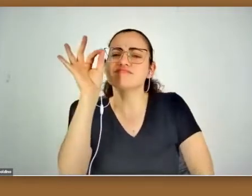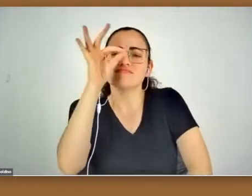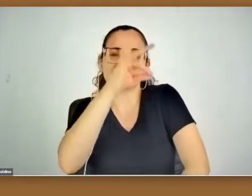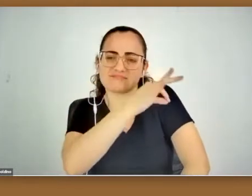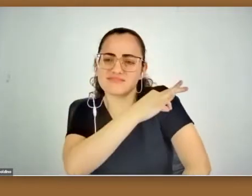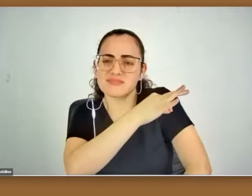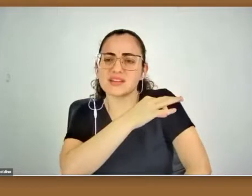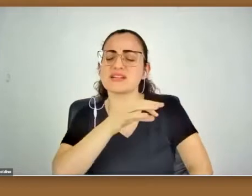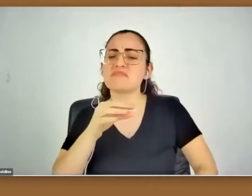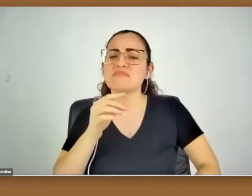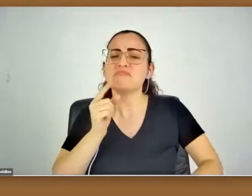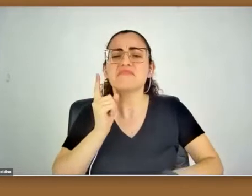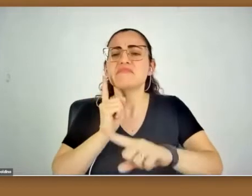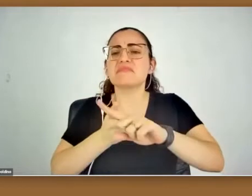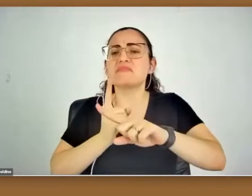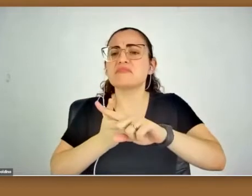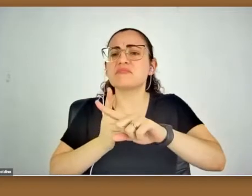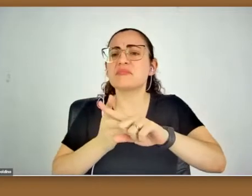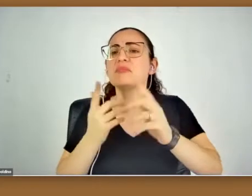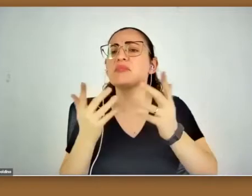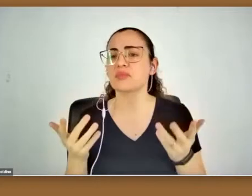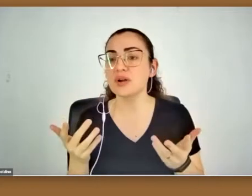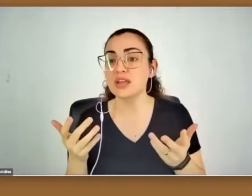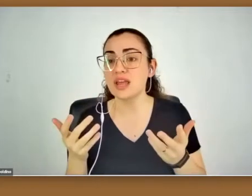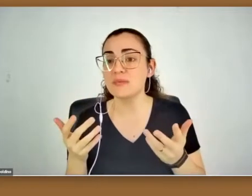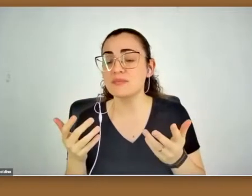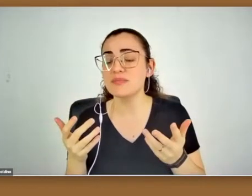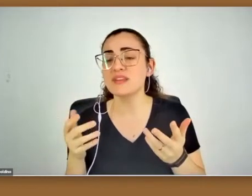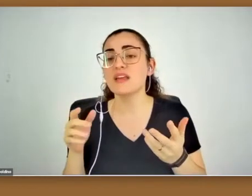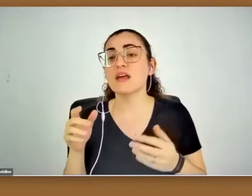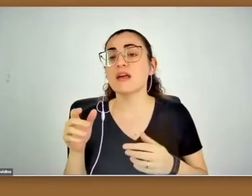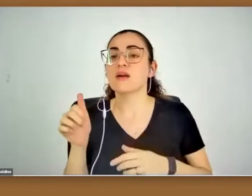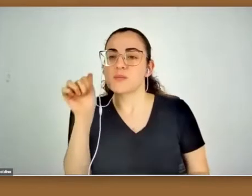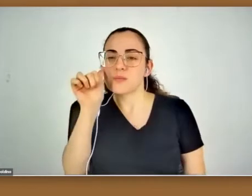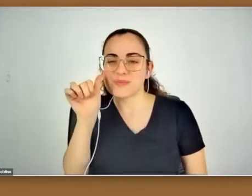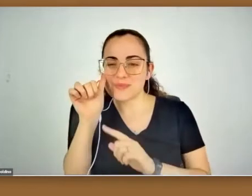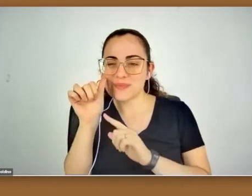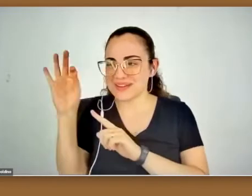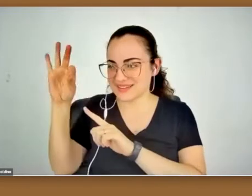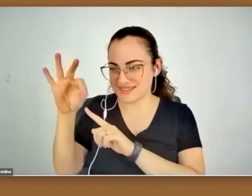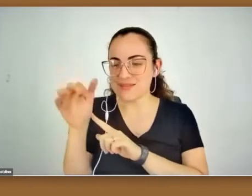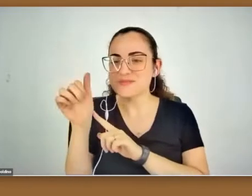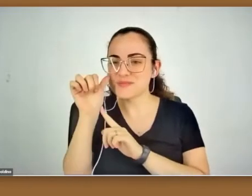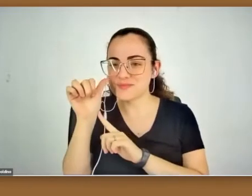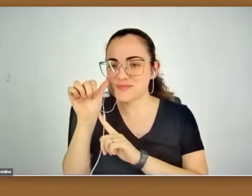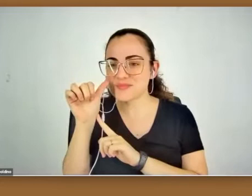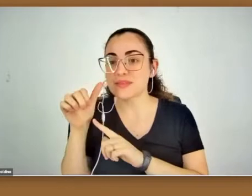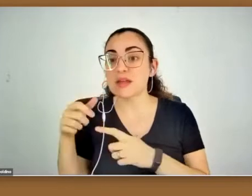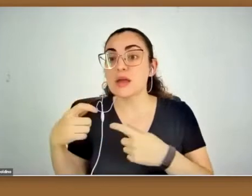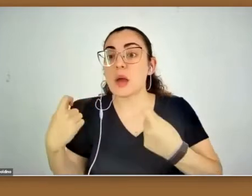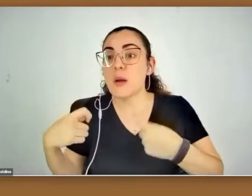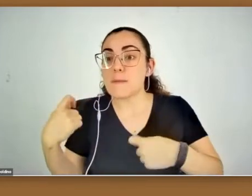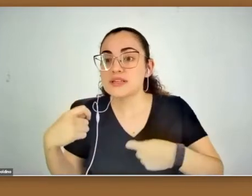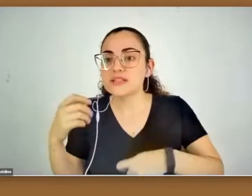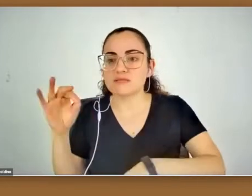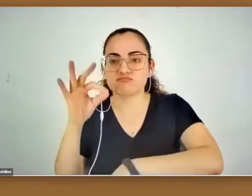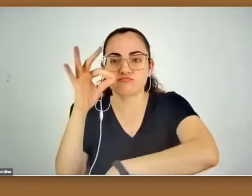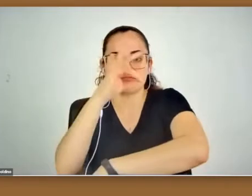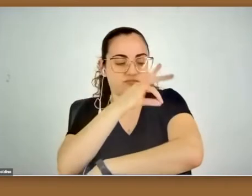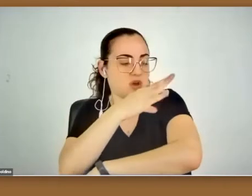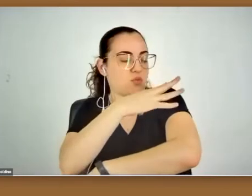é ter proteínas para produzir os ovinhos dela. Então, o objetivo dela é o quê? É ter os filhotinhos